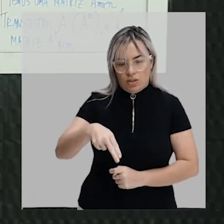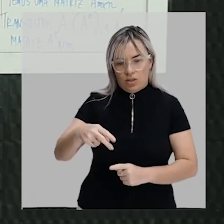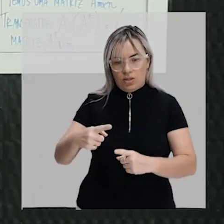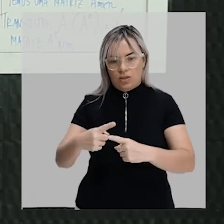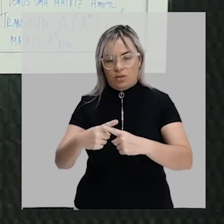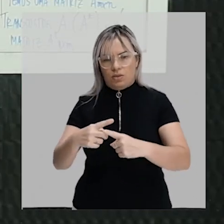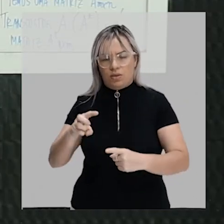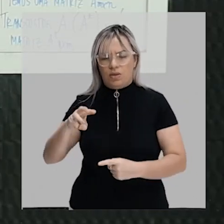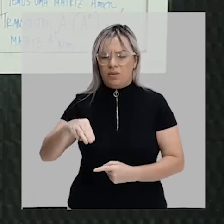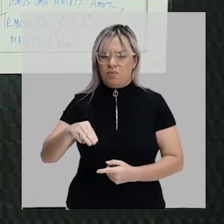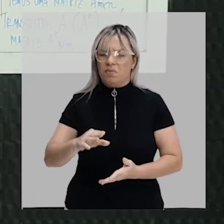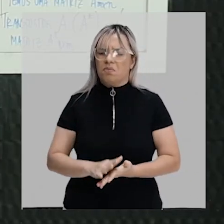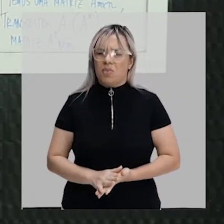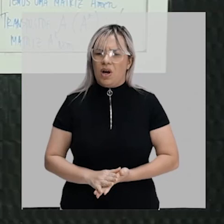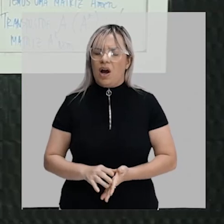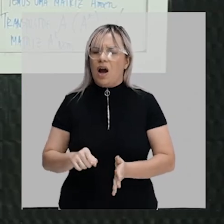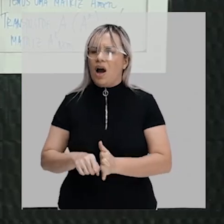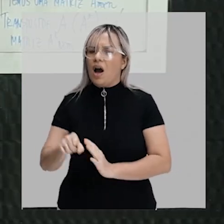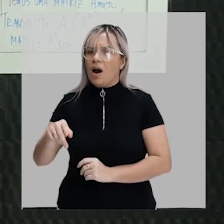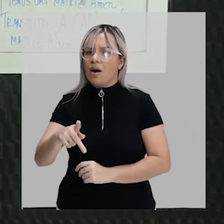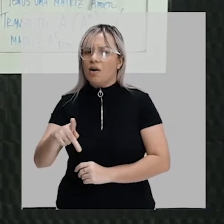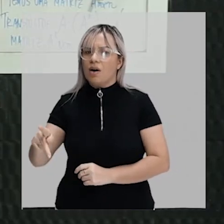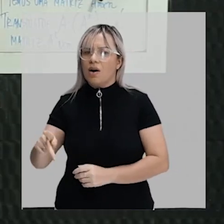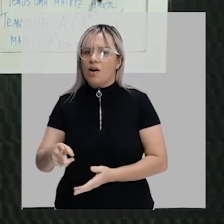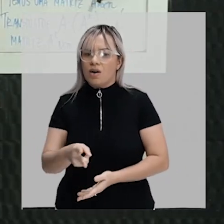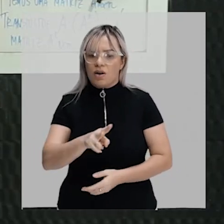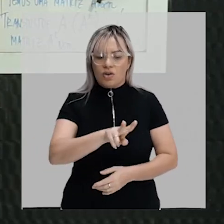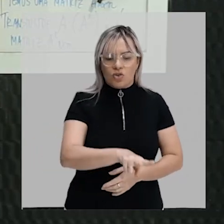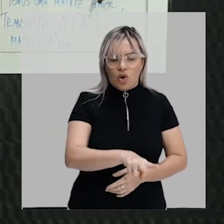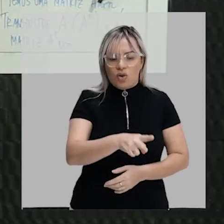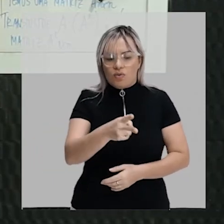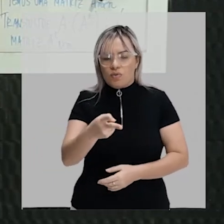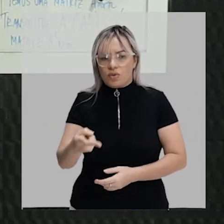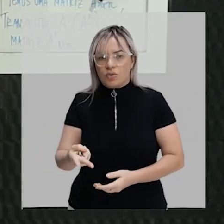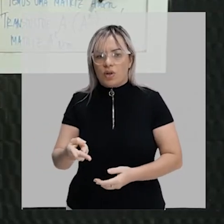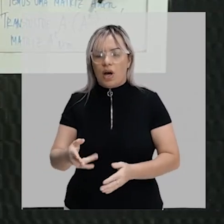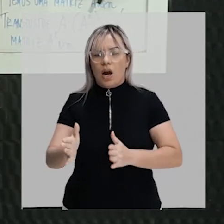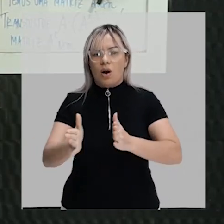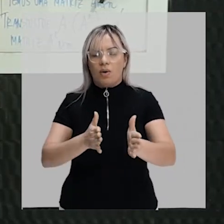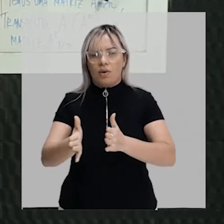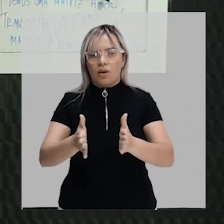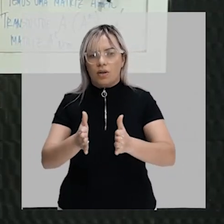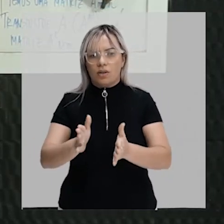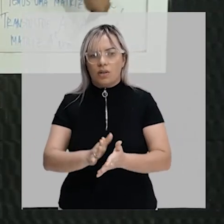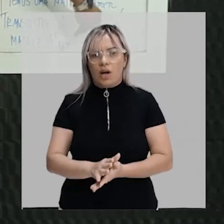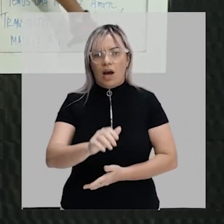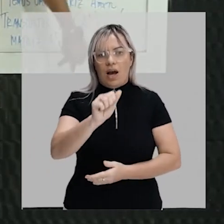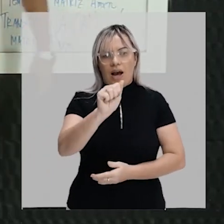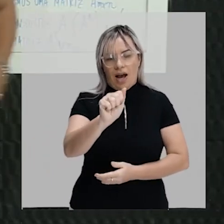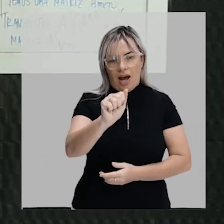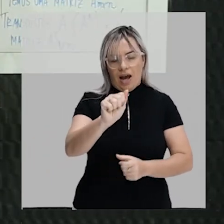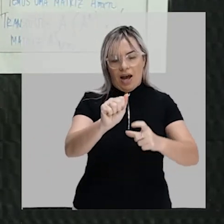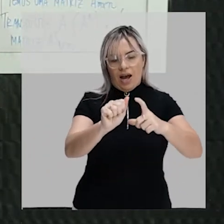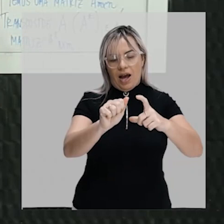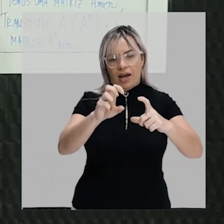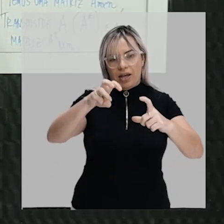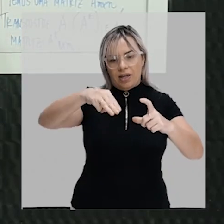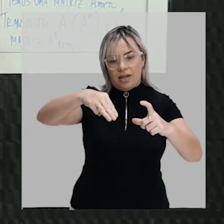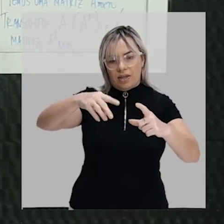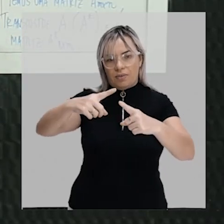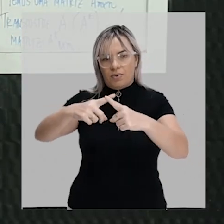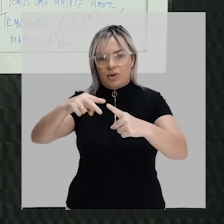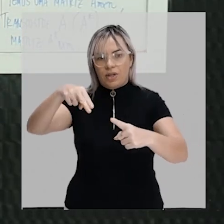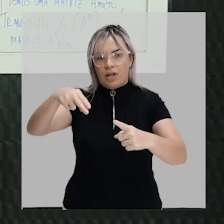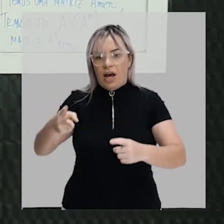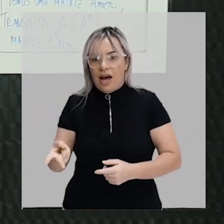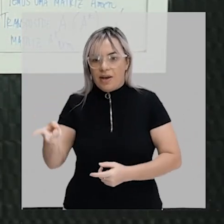da Matriz a ela você inverteu aqui a ordem né aqui você tem um ordem porém e aqui você tem uma ordem